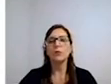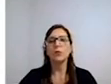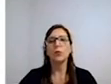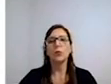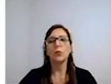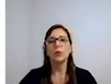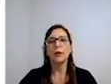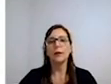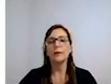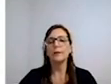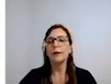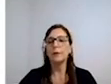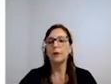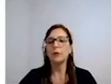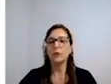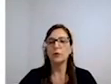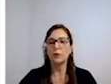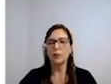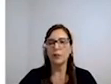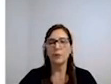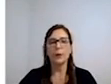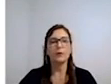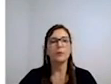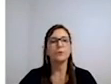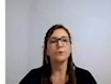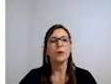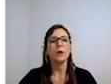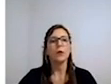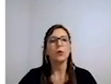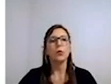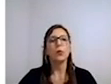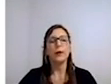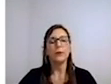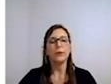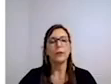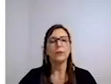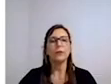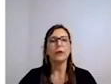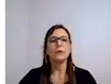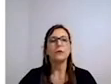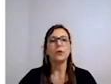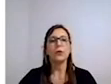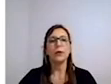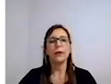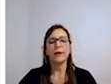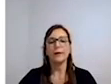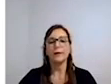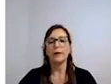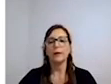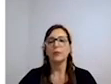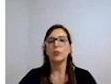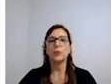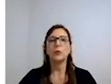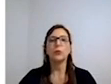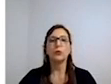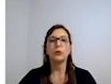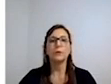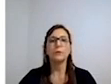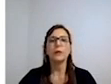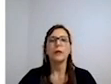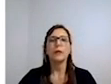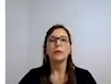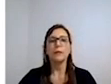do globo ocular e da abertura e do fechamento. O quarto nervo é troclear, ele é do tipo